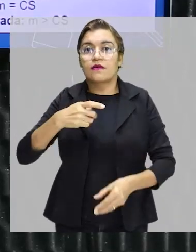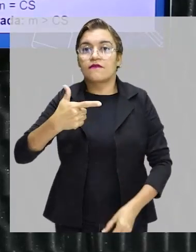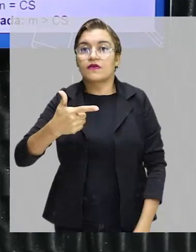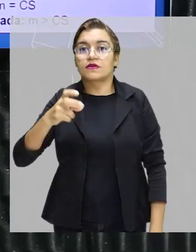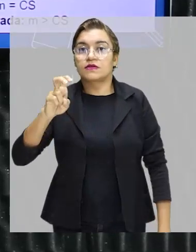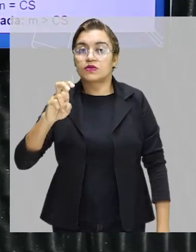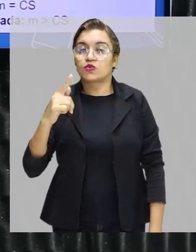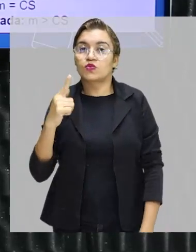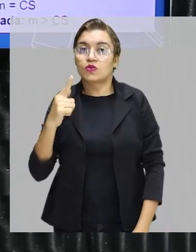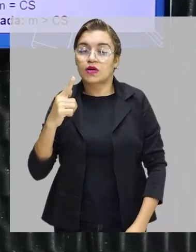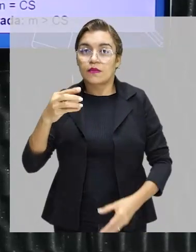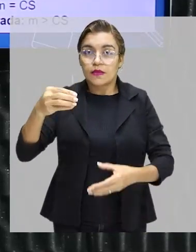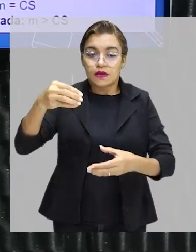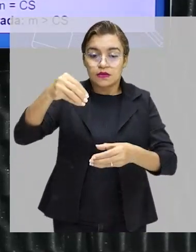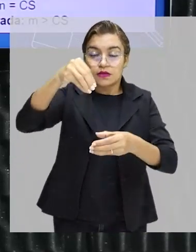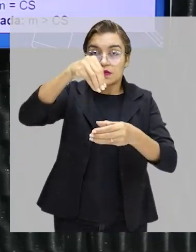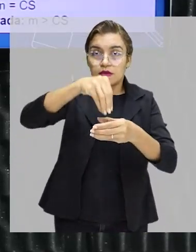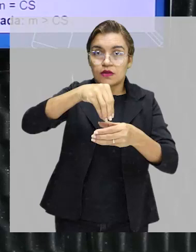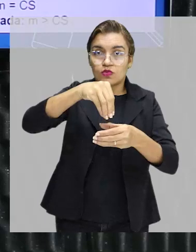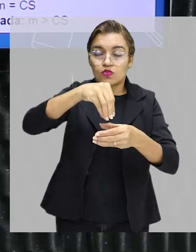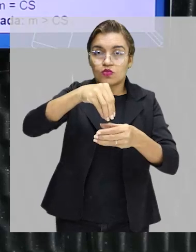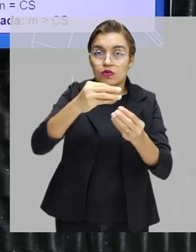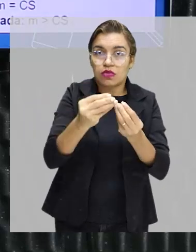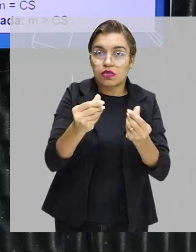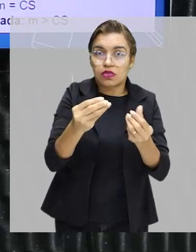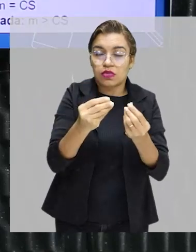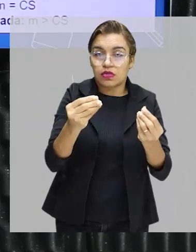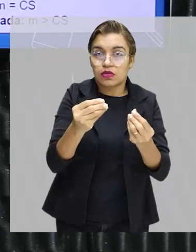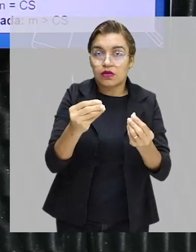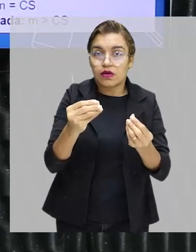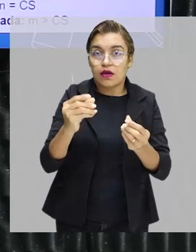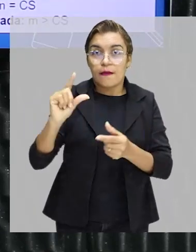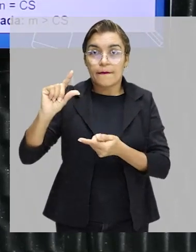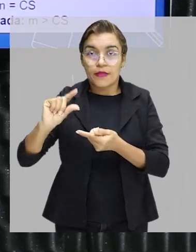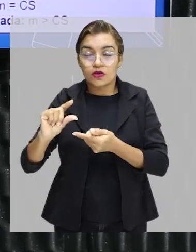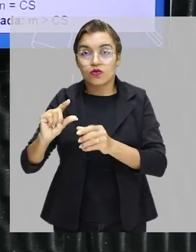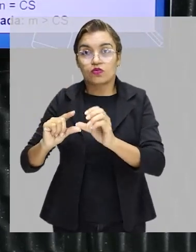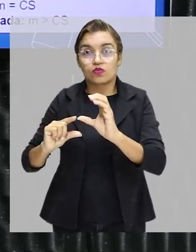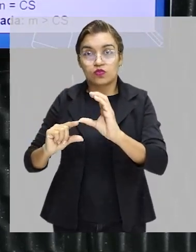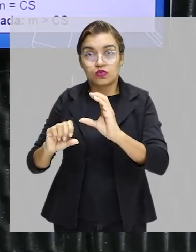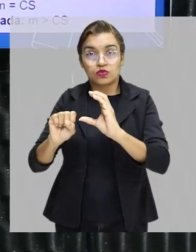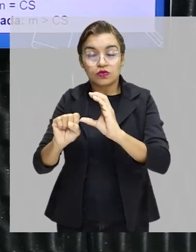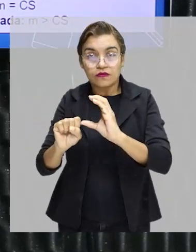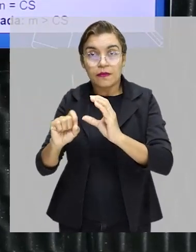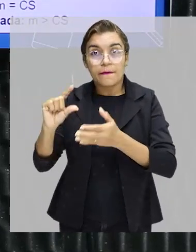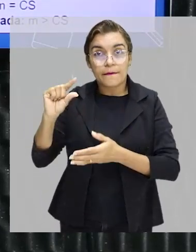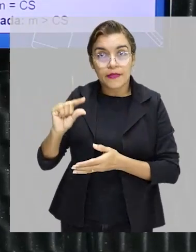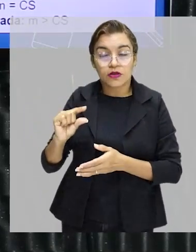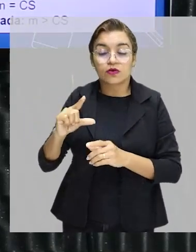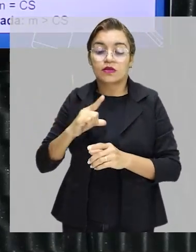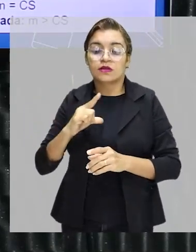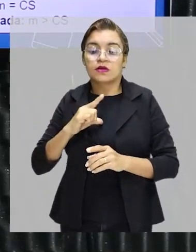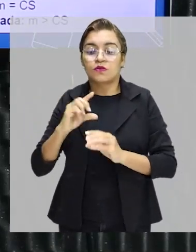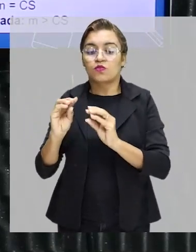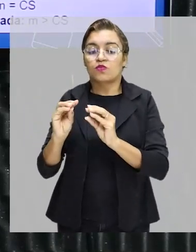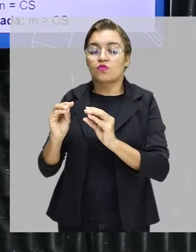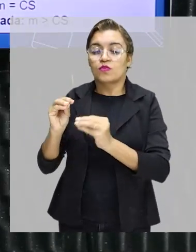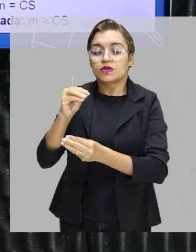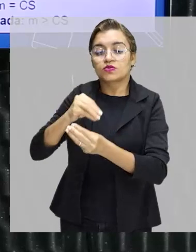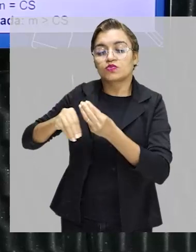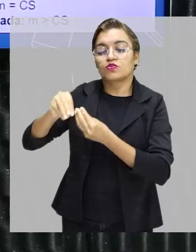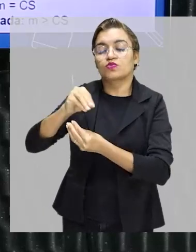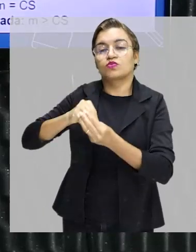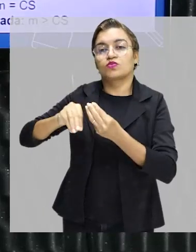dissolvida ela é menor e inferior ao coeficiente de solubilidade. Então, eu vou ter uma solução, olha